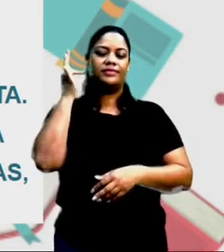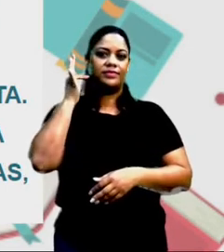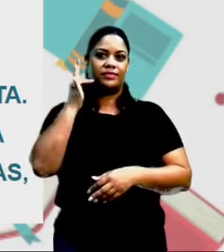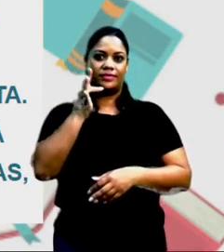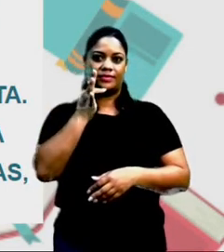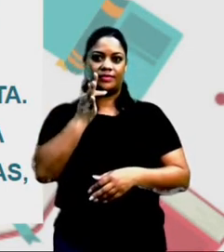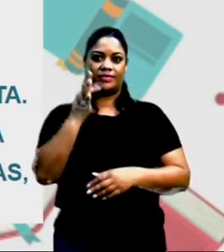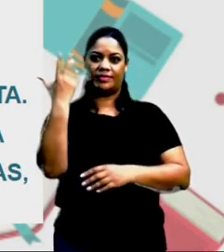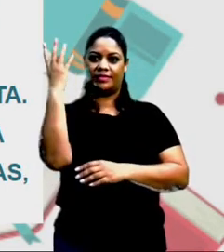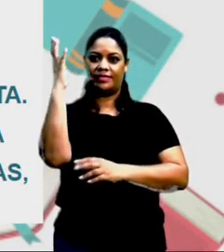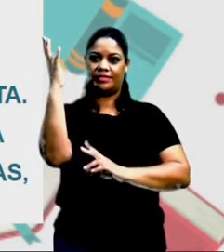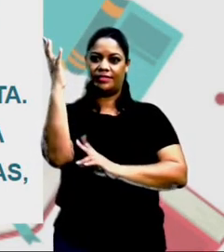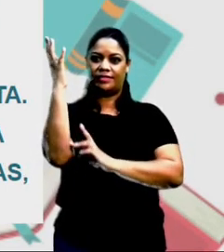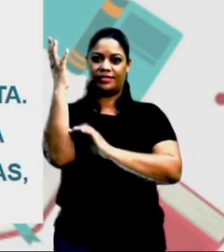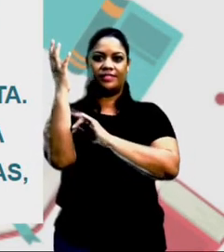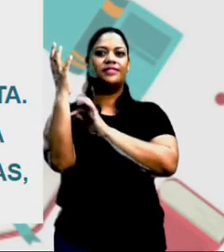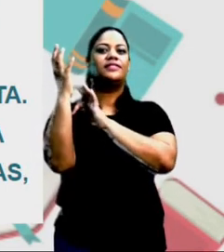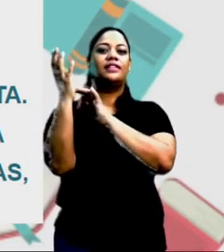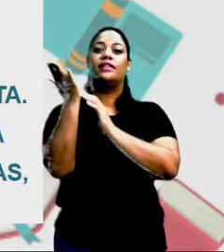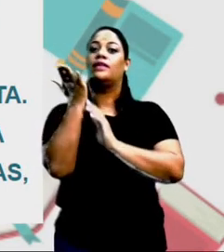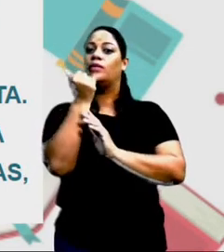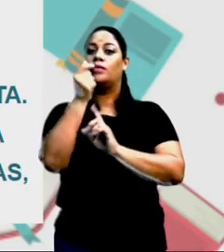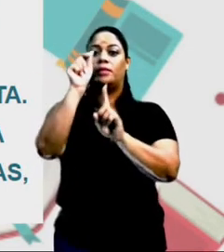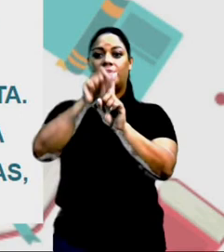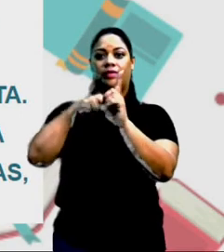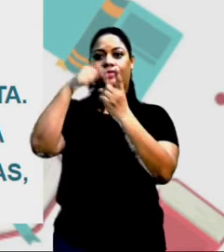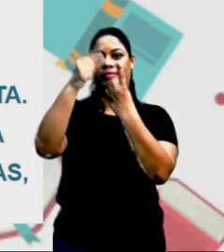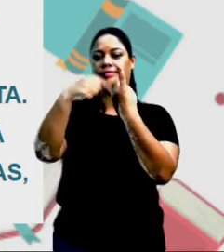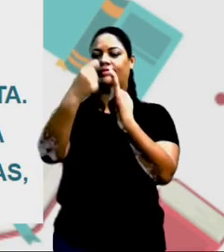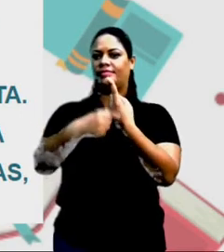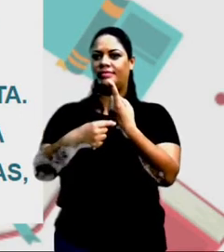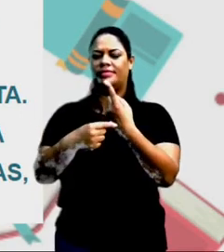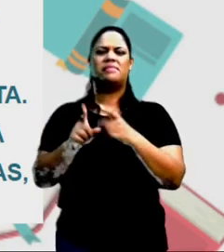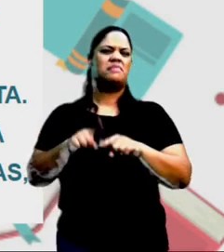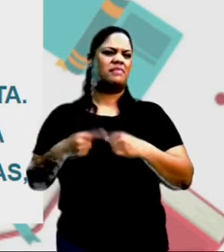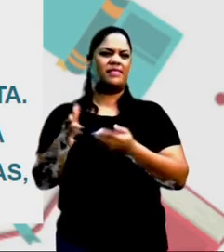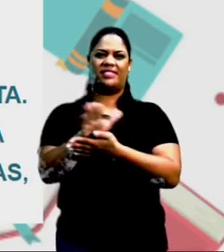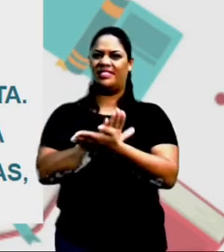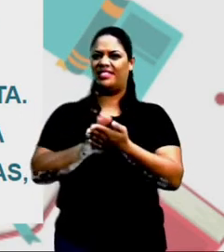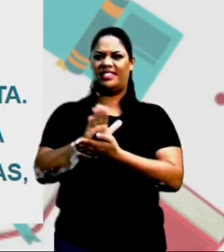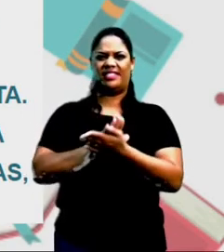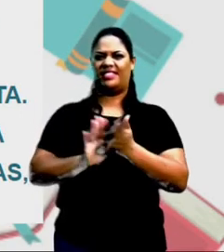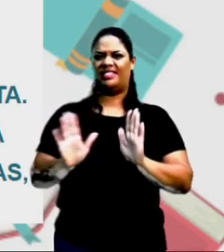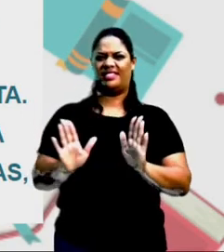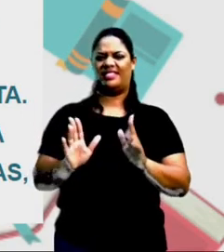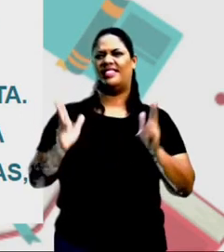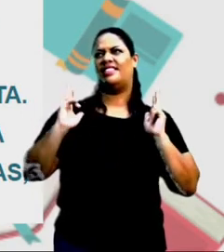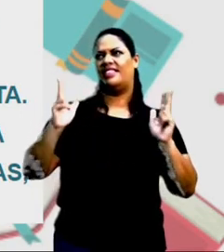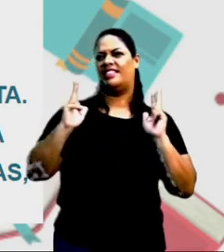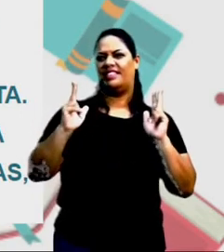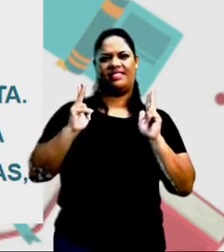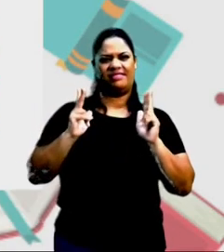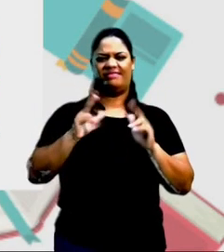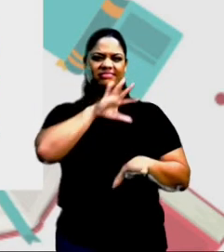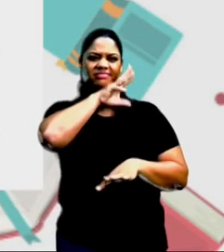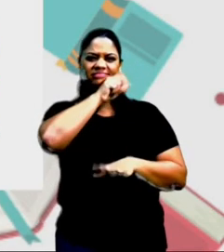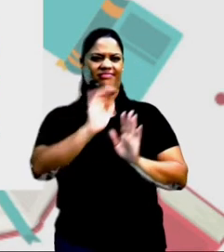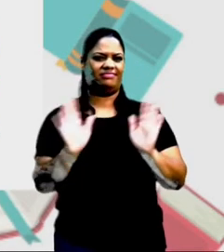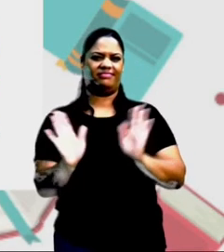na árvore e comer bananas. Mas nada disso é divertido para os